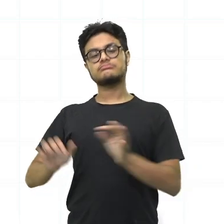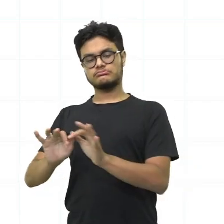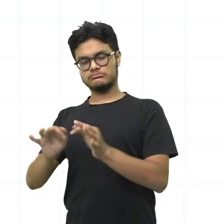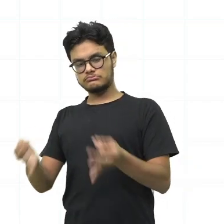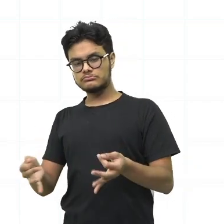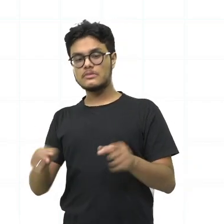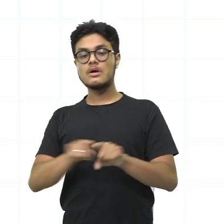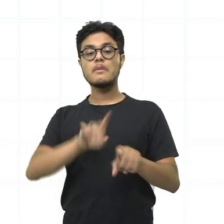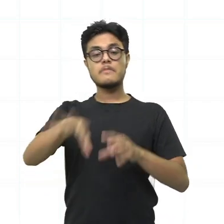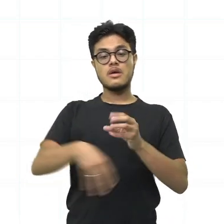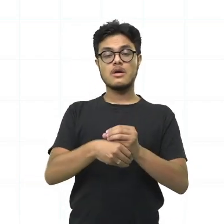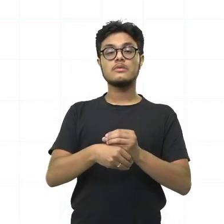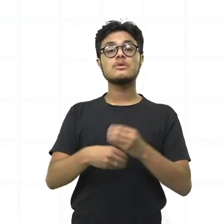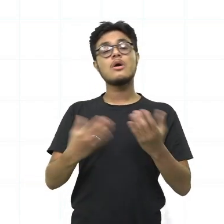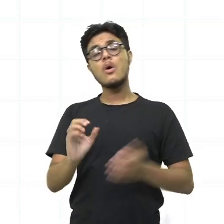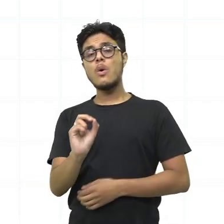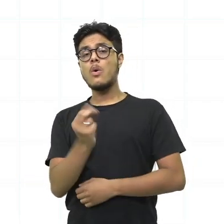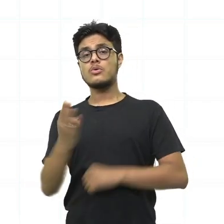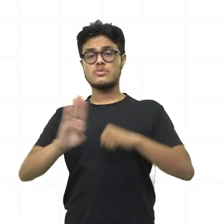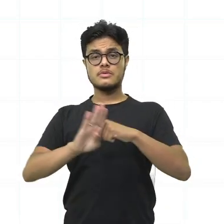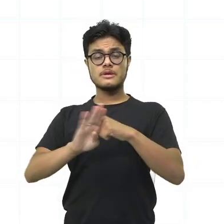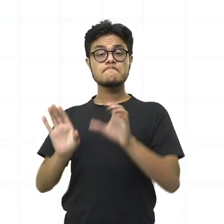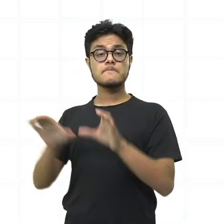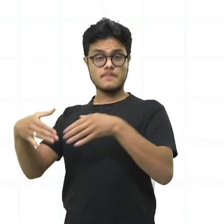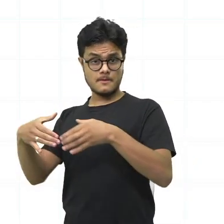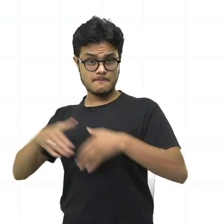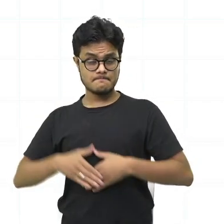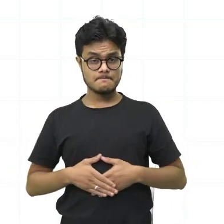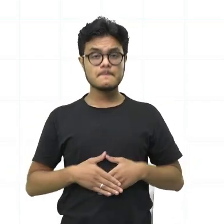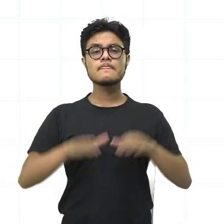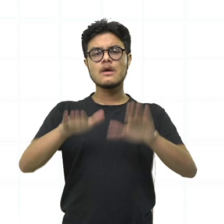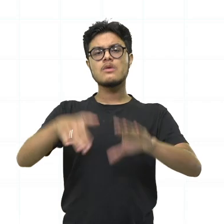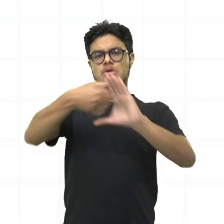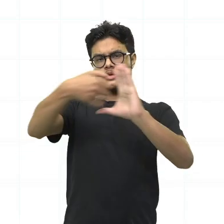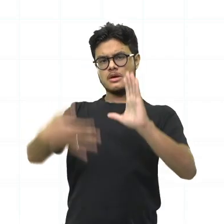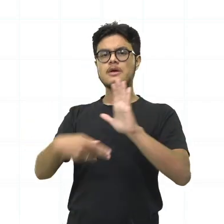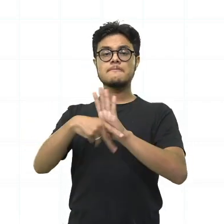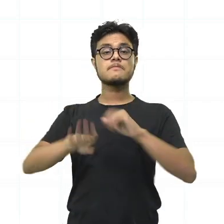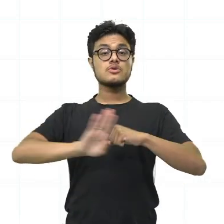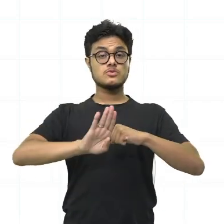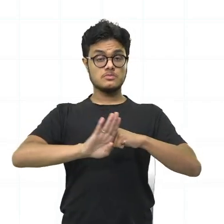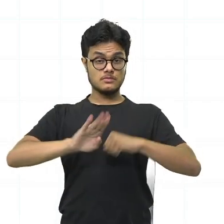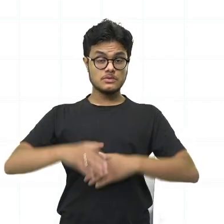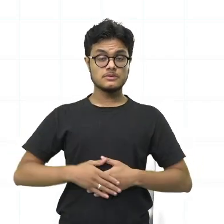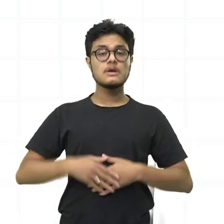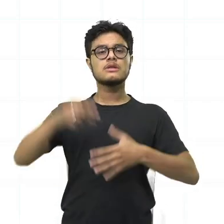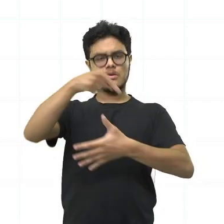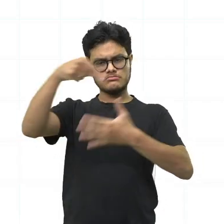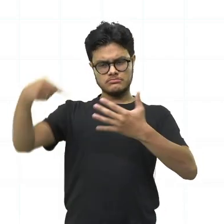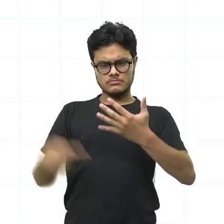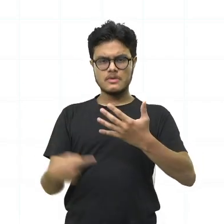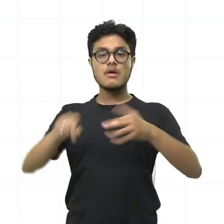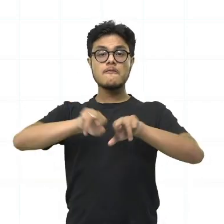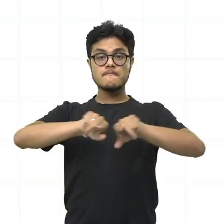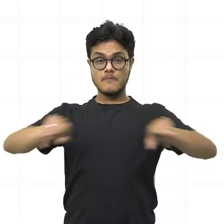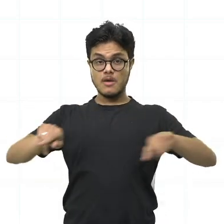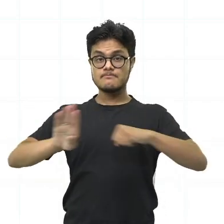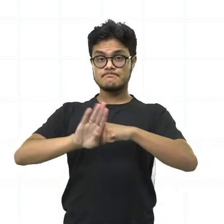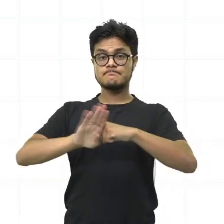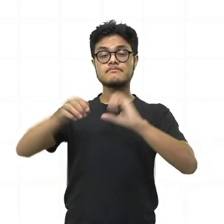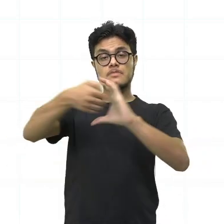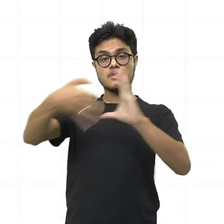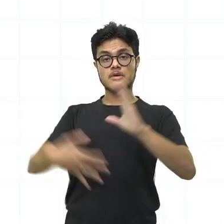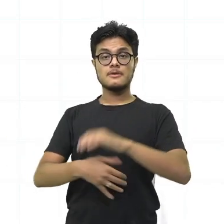composto e, por fim, coletivo, tá? Então, nós temos aí a classificação, né, a divisão desses